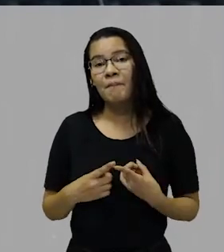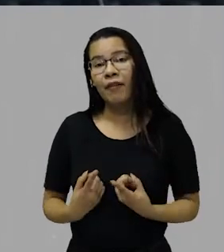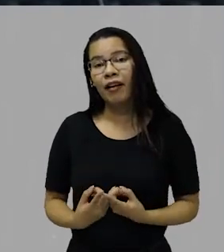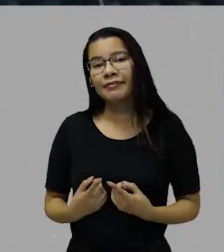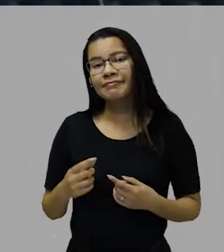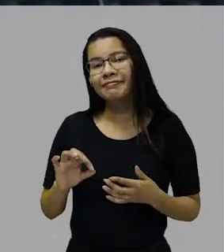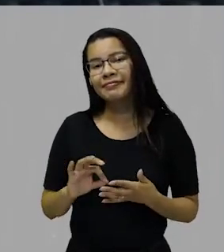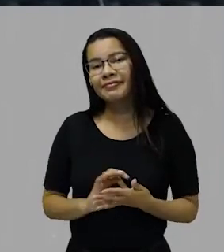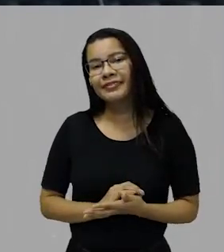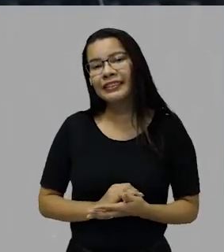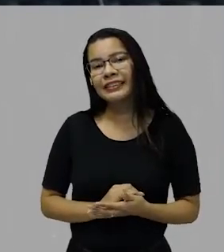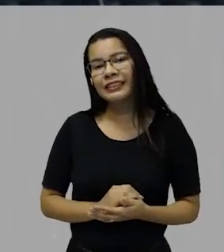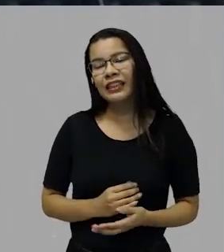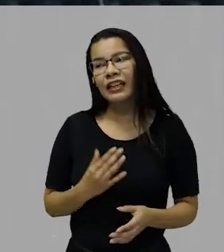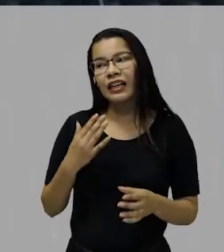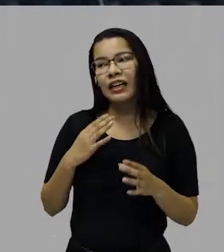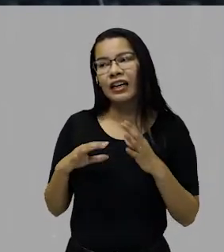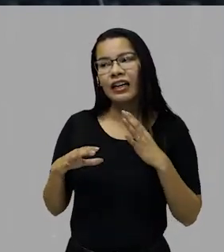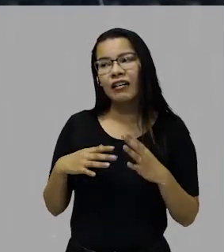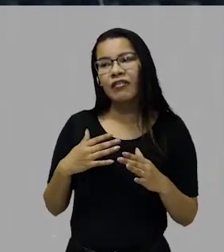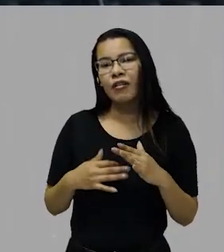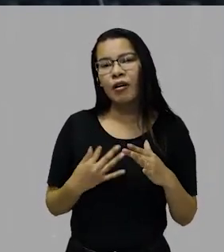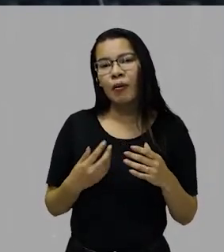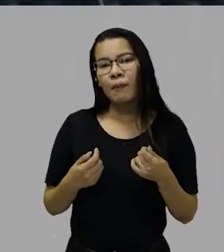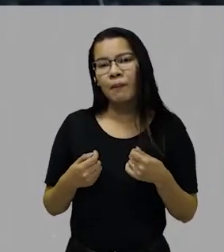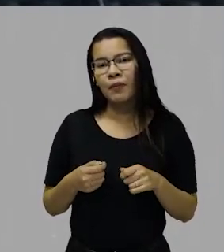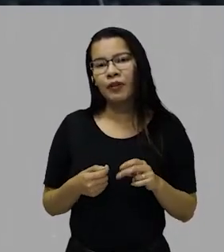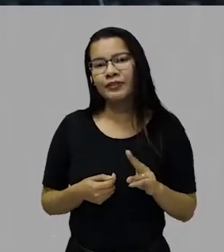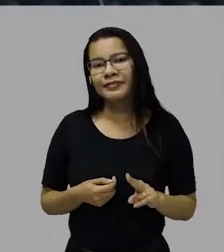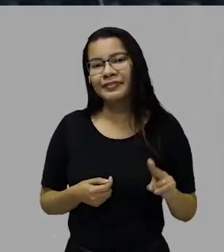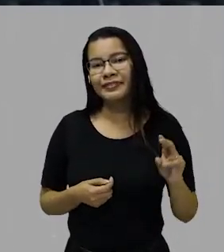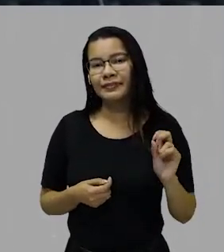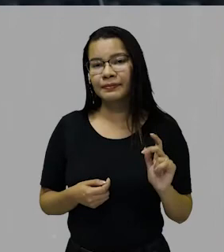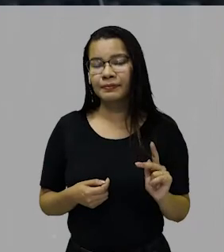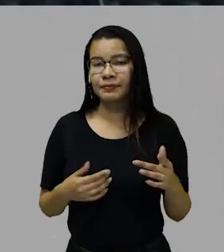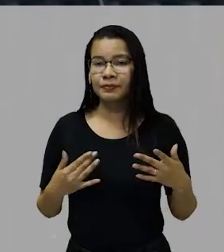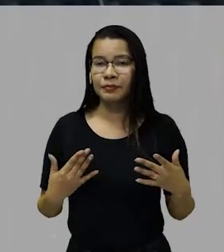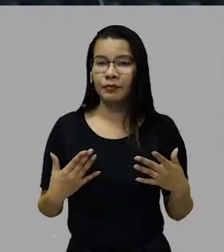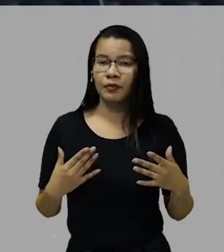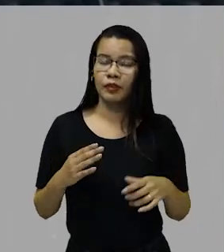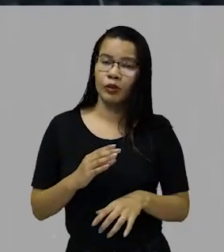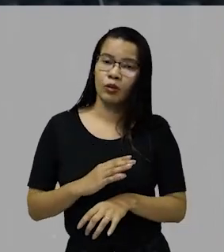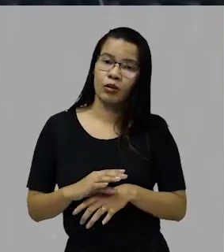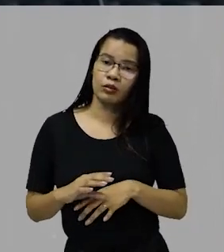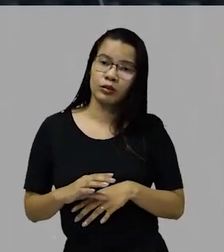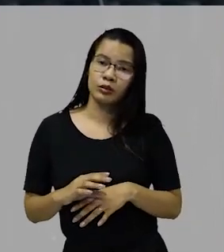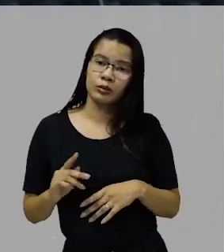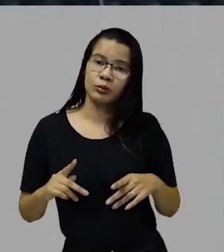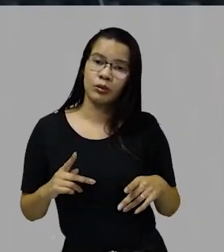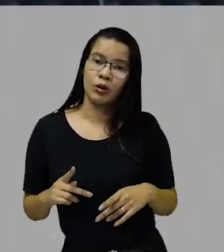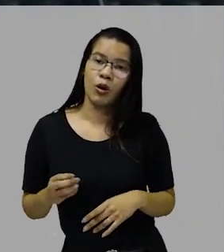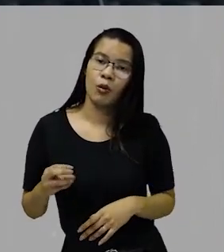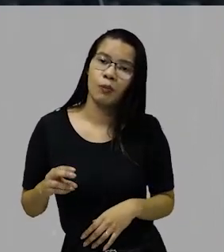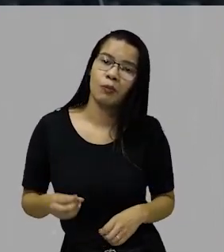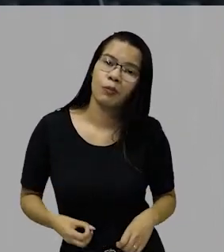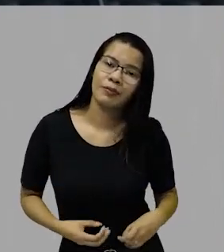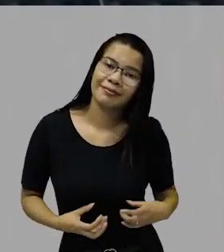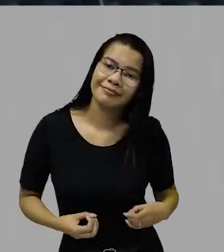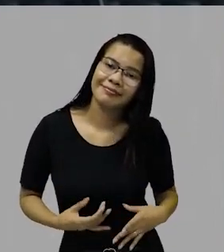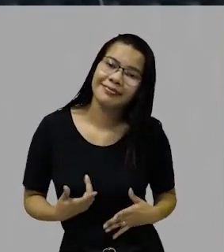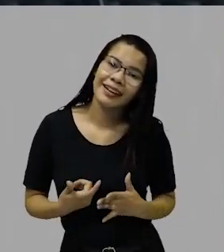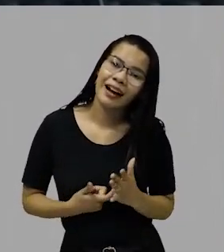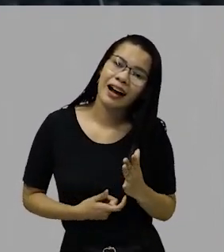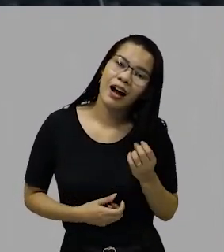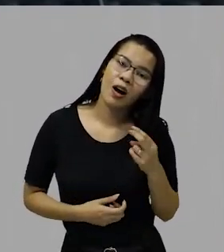na hora de uma formalidade, aí a gente pode se dar mal. Num concurso público, numa produção textual de vestibular,